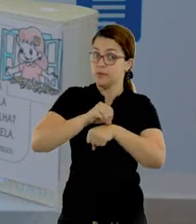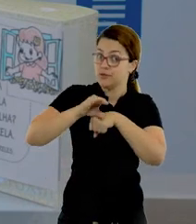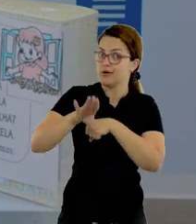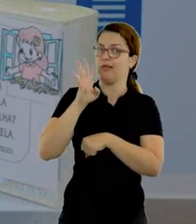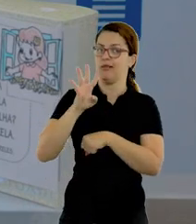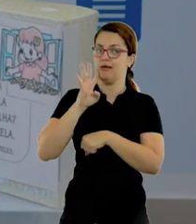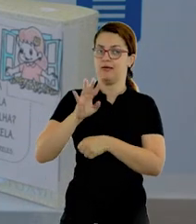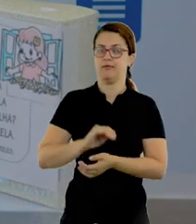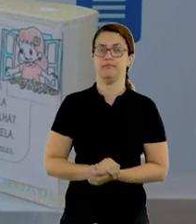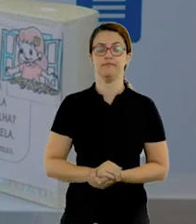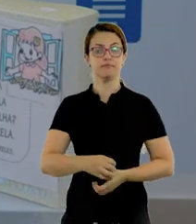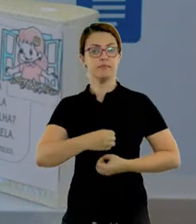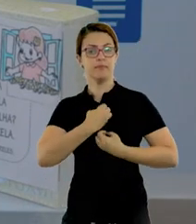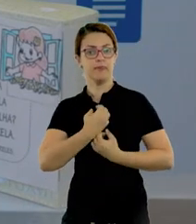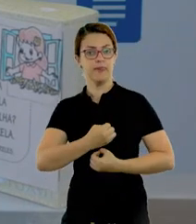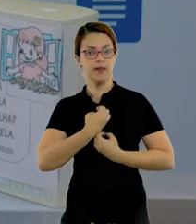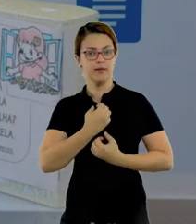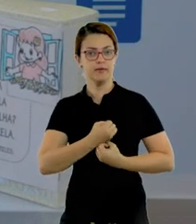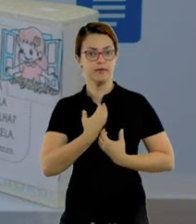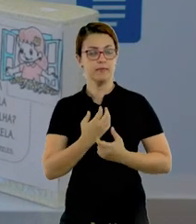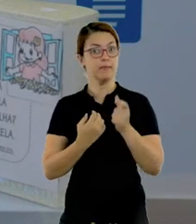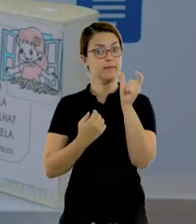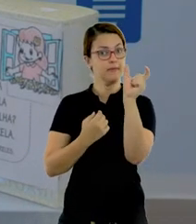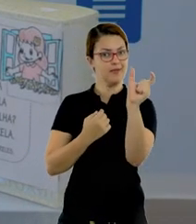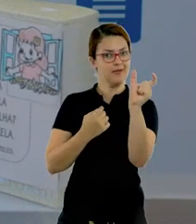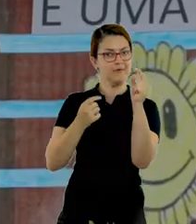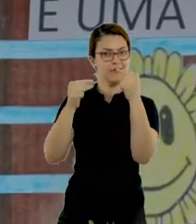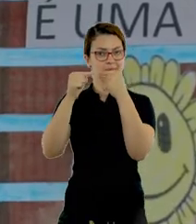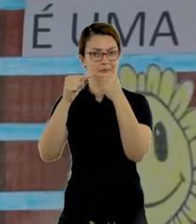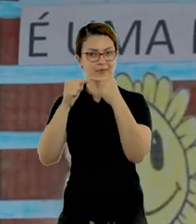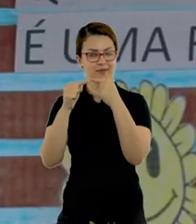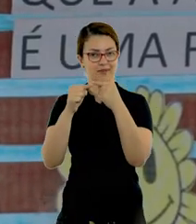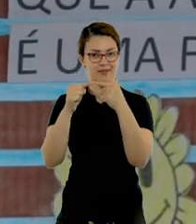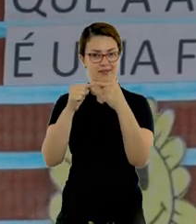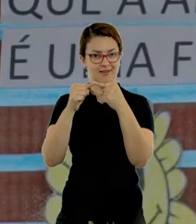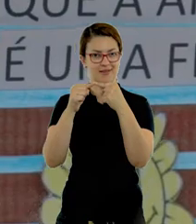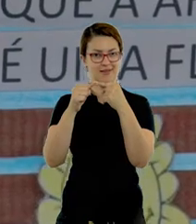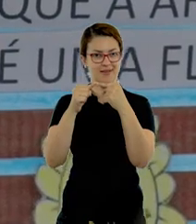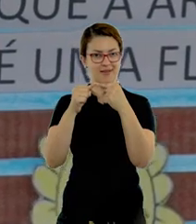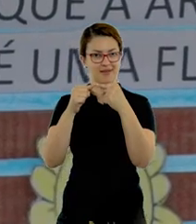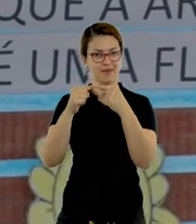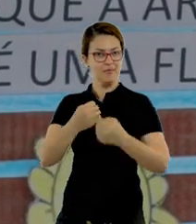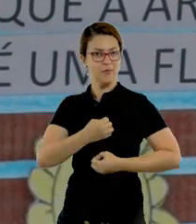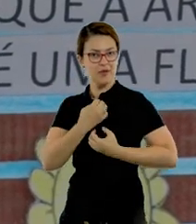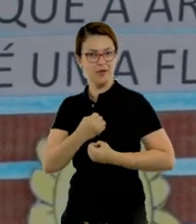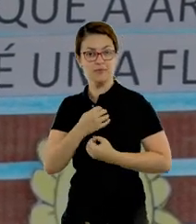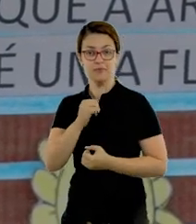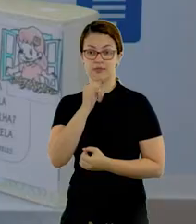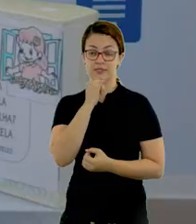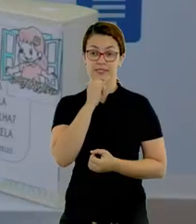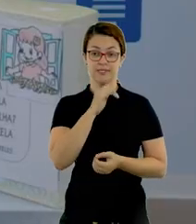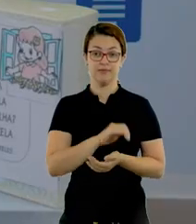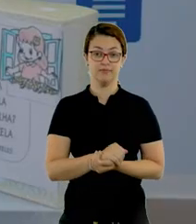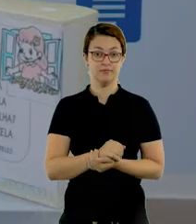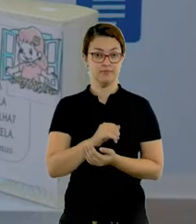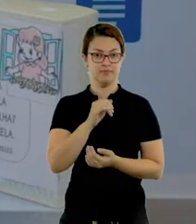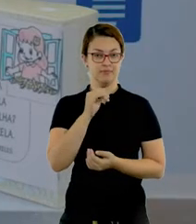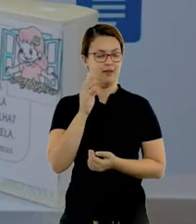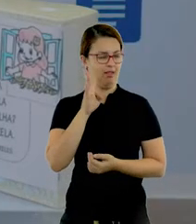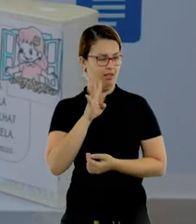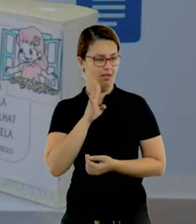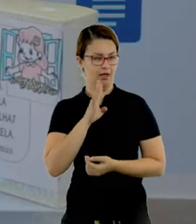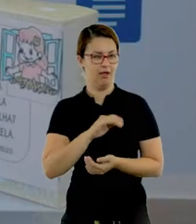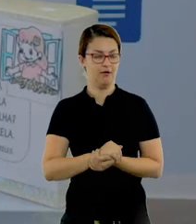ó, é você faz um conezinho, assim, com as palavras que rimam no poema, e aí você vai fazer assim,